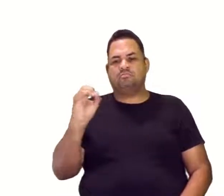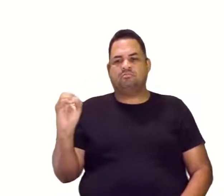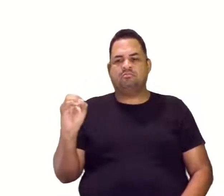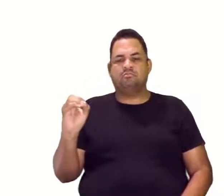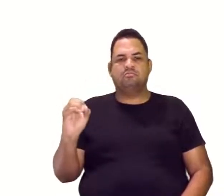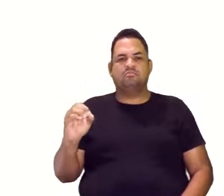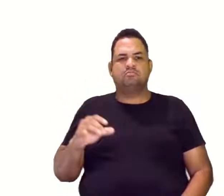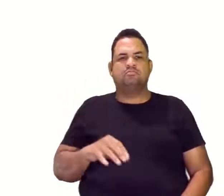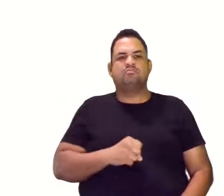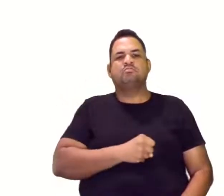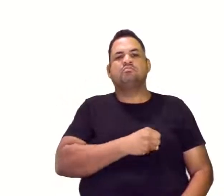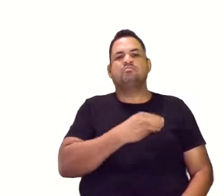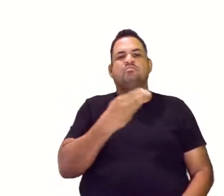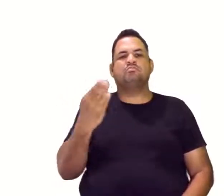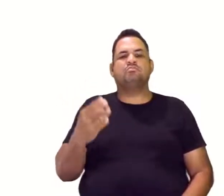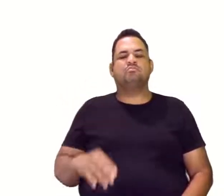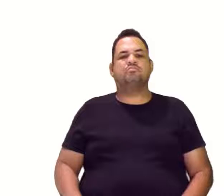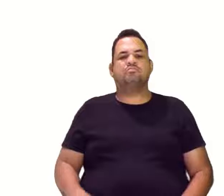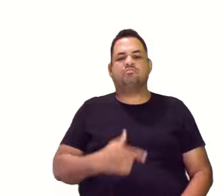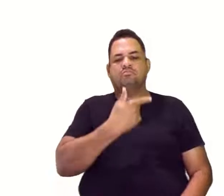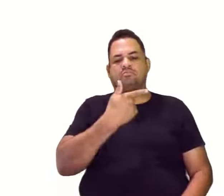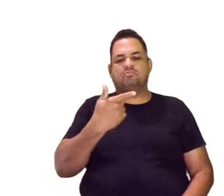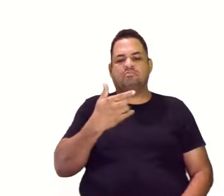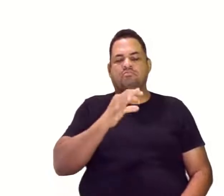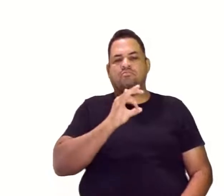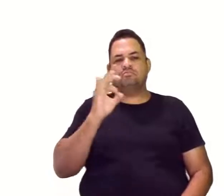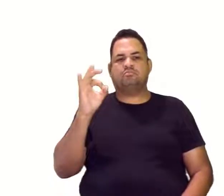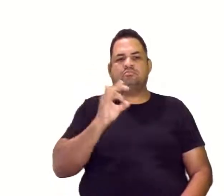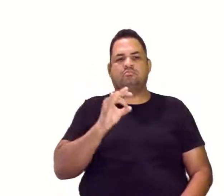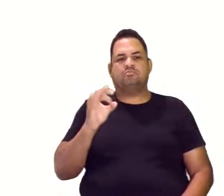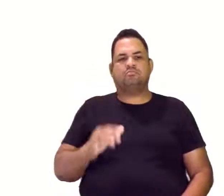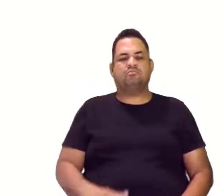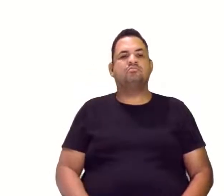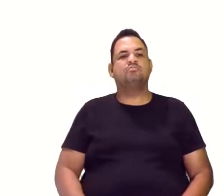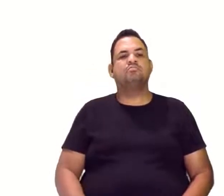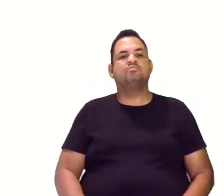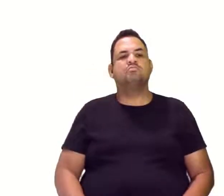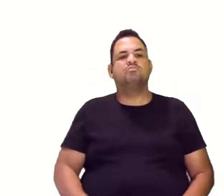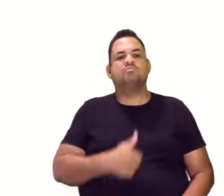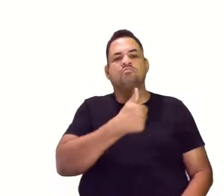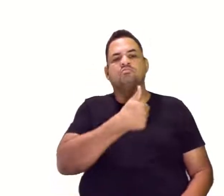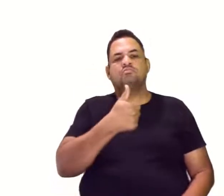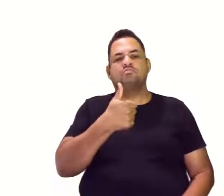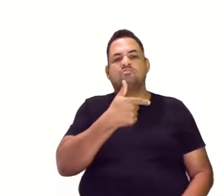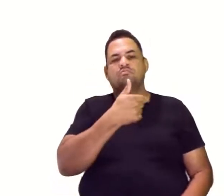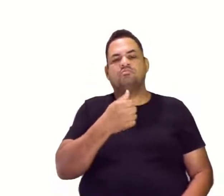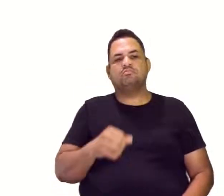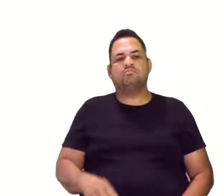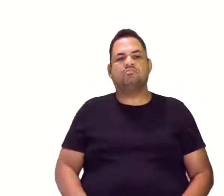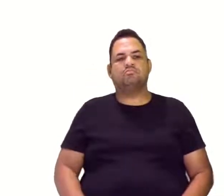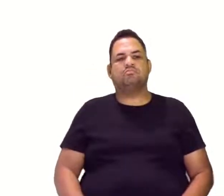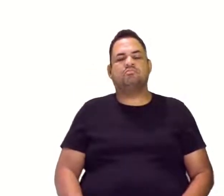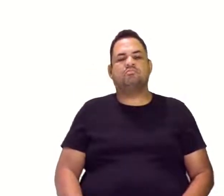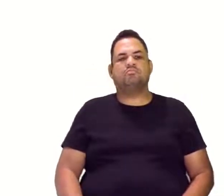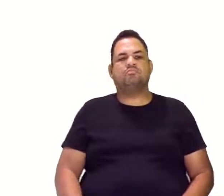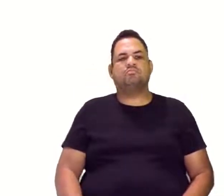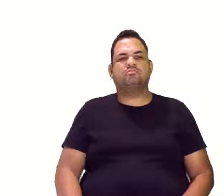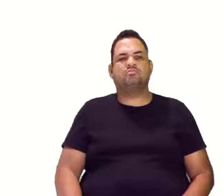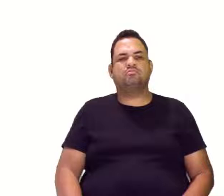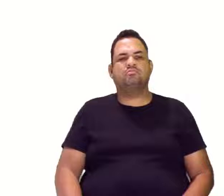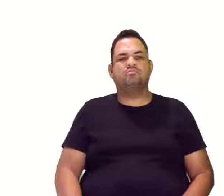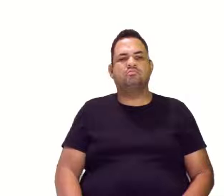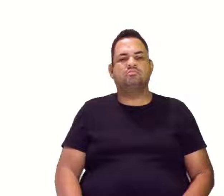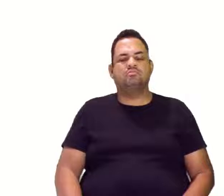1.220, né? Quanto seria 10% de 120? Ó, 10% é 10 por 100